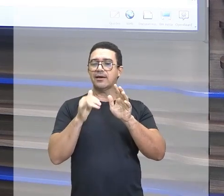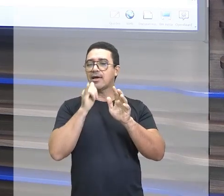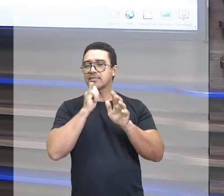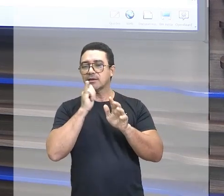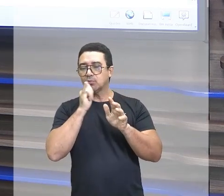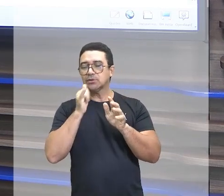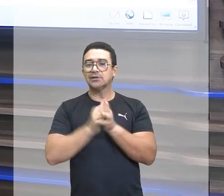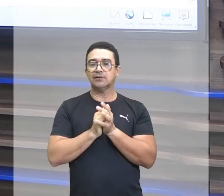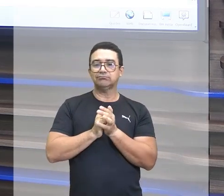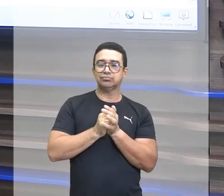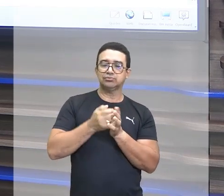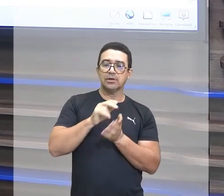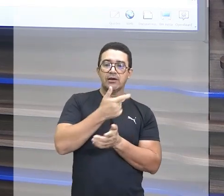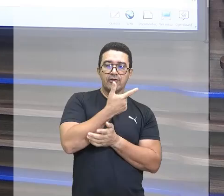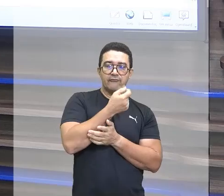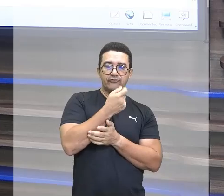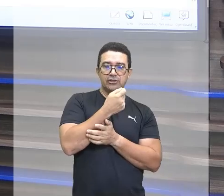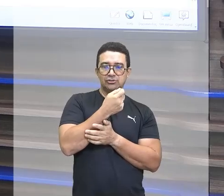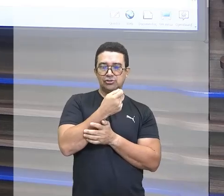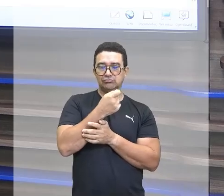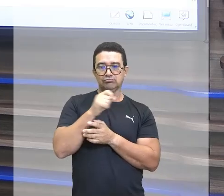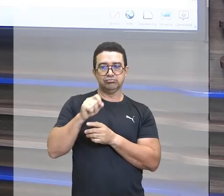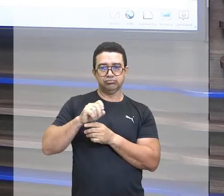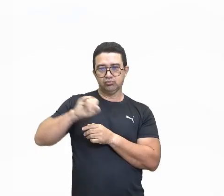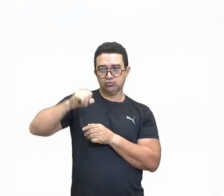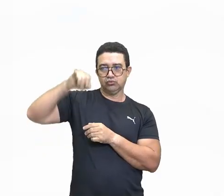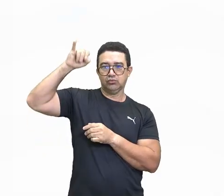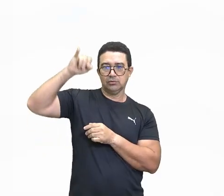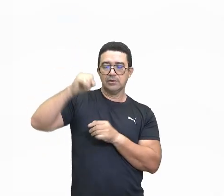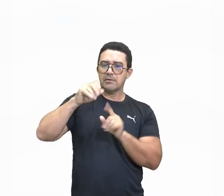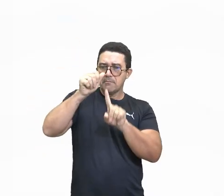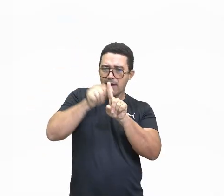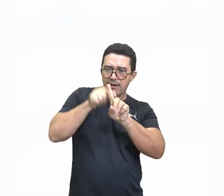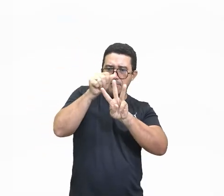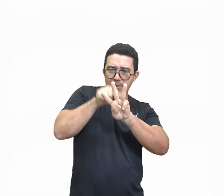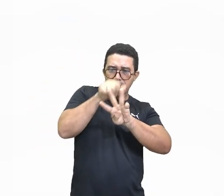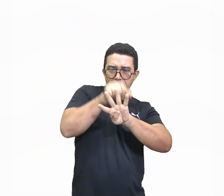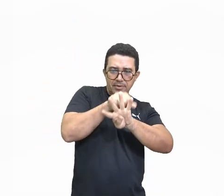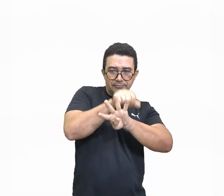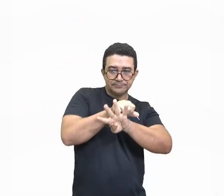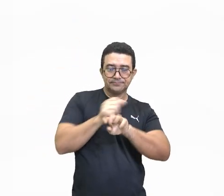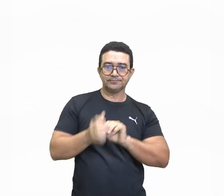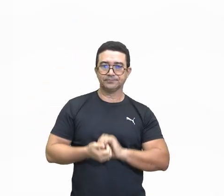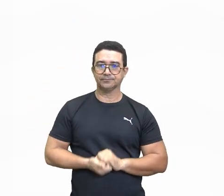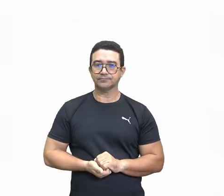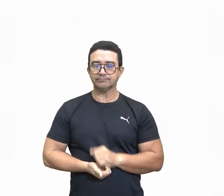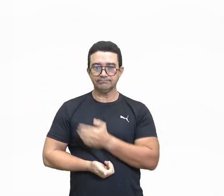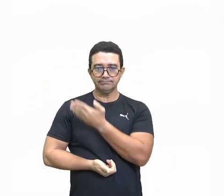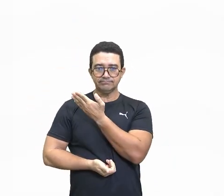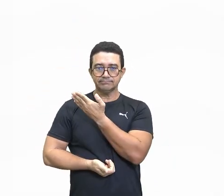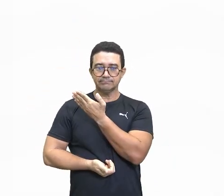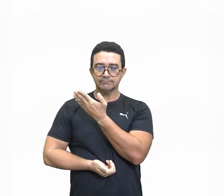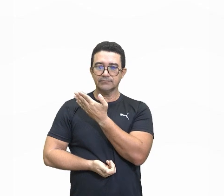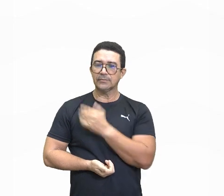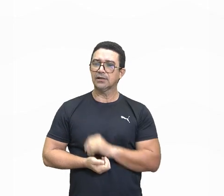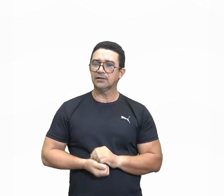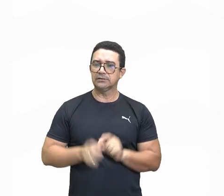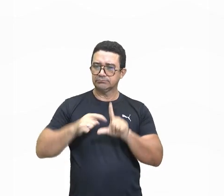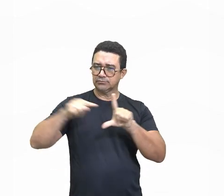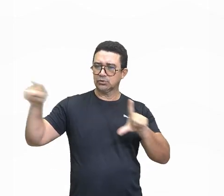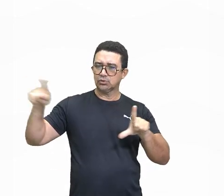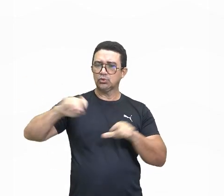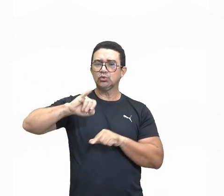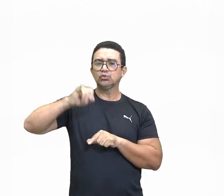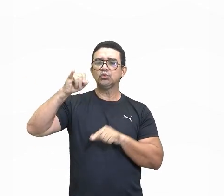todo mês, em um gráfico para que você possa observar. Então, vamos à nossa cartela. Olha aí o gráfico do juros simples.